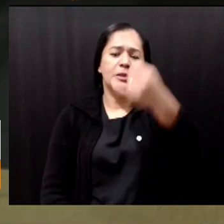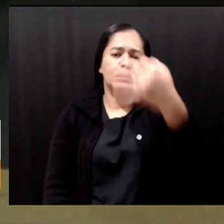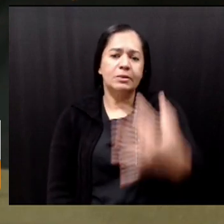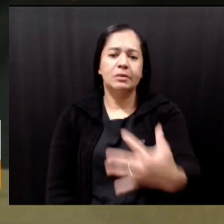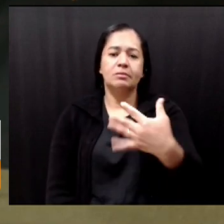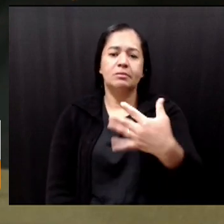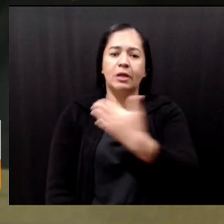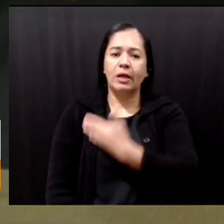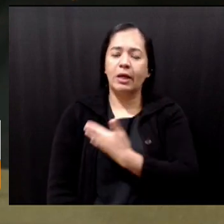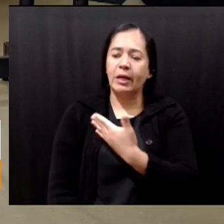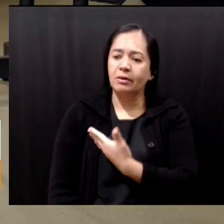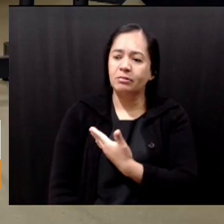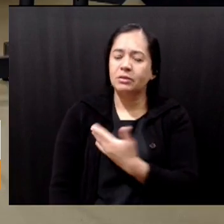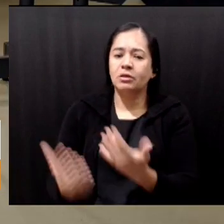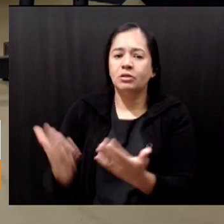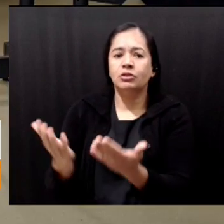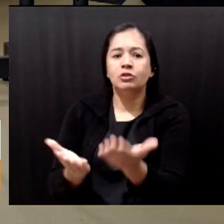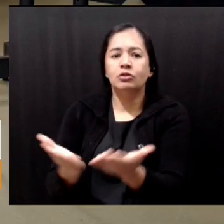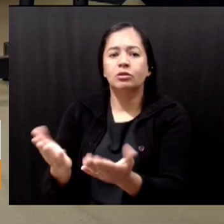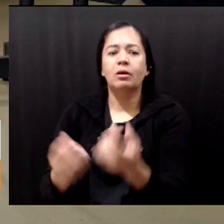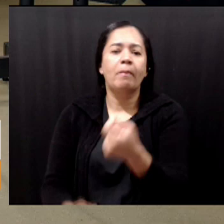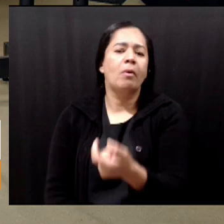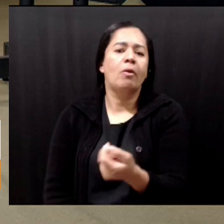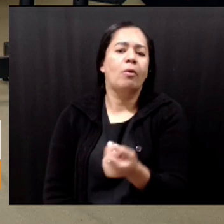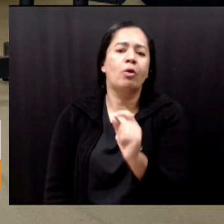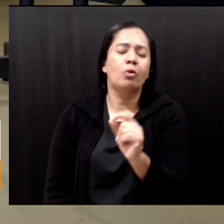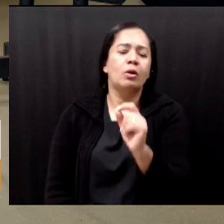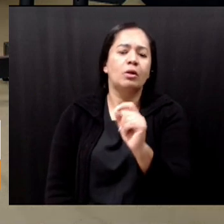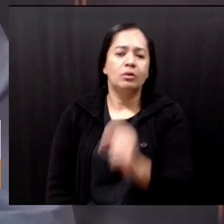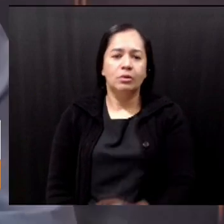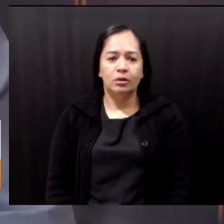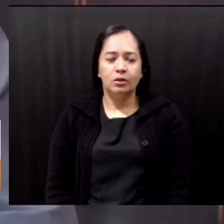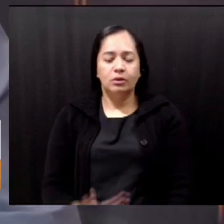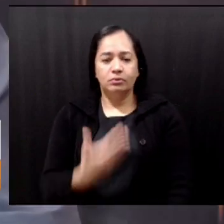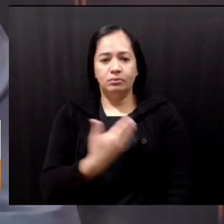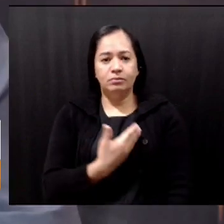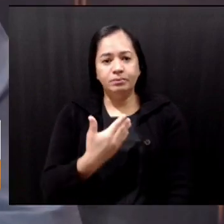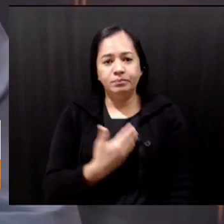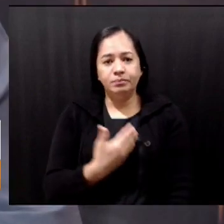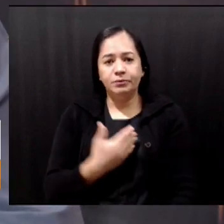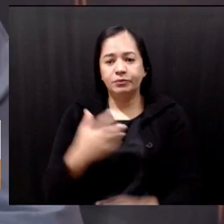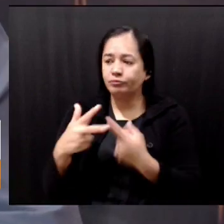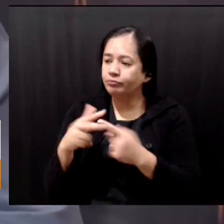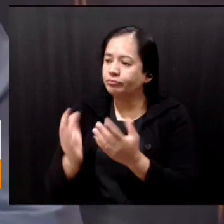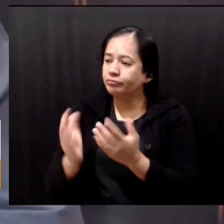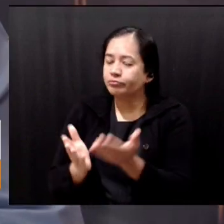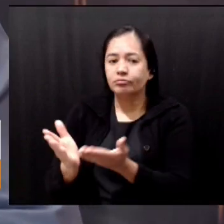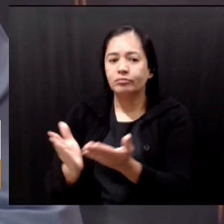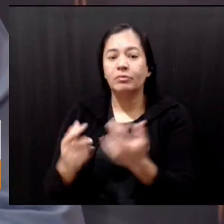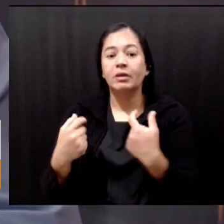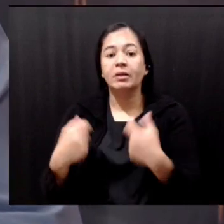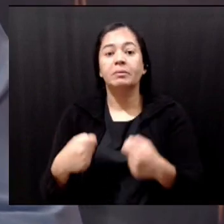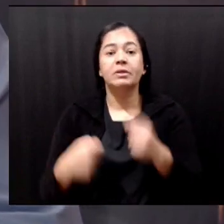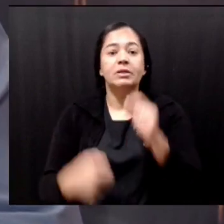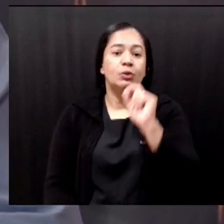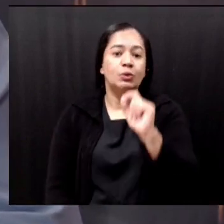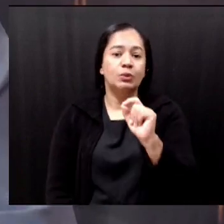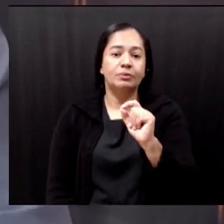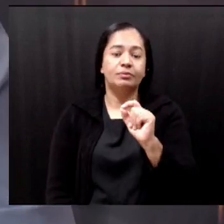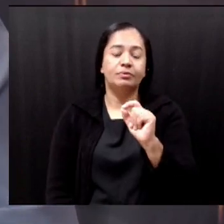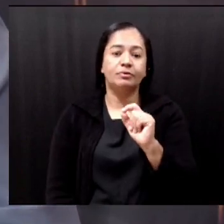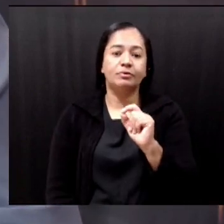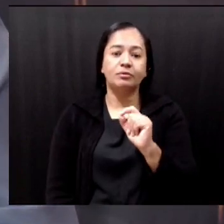manutenção? Olha, a amizade de baixa manutenção a gente precisa realmente definir